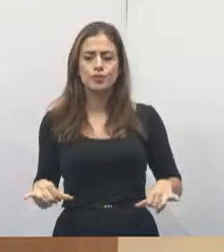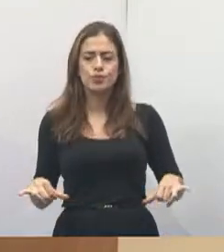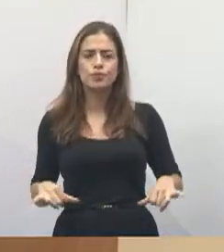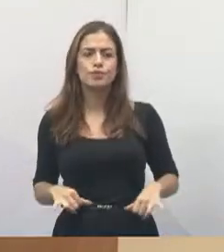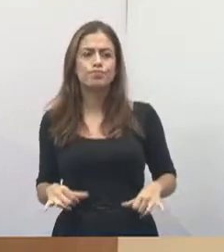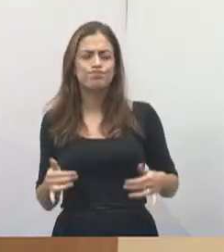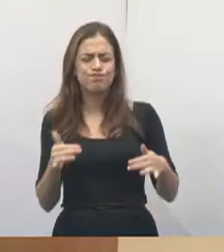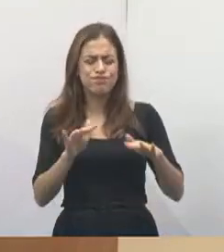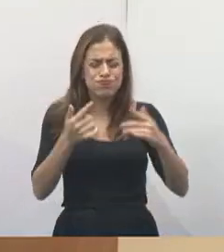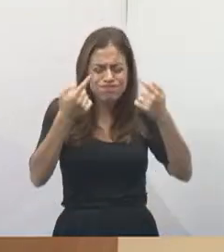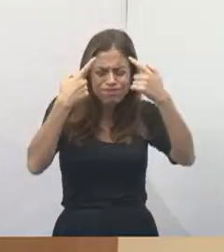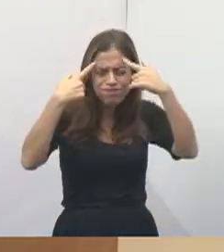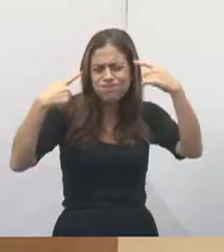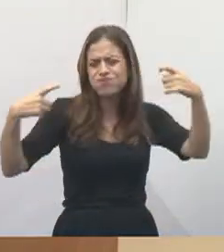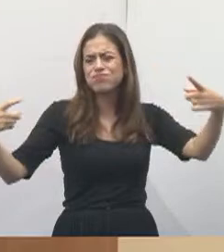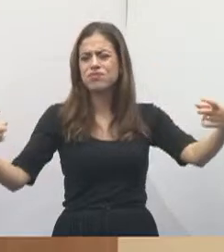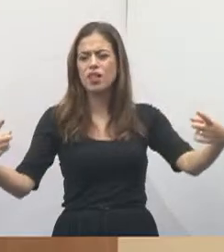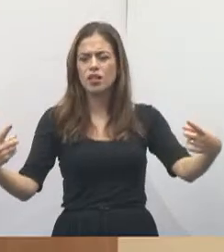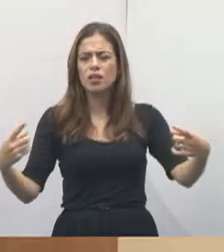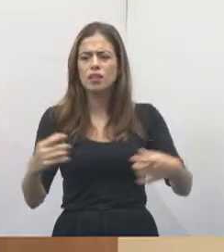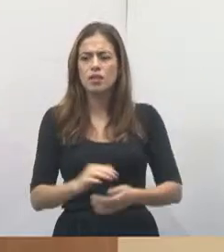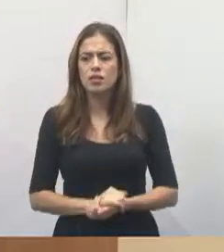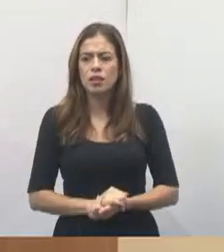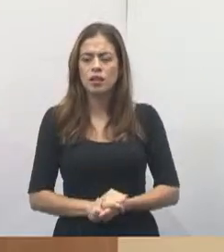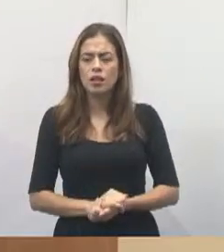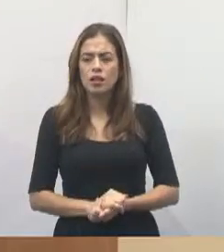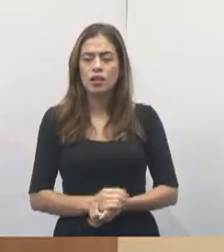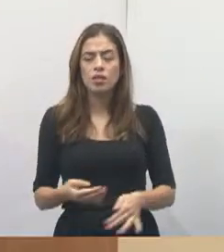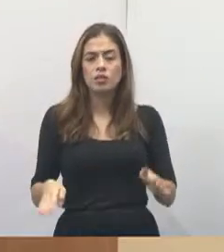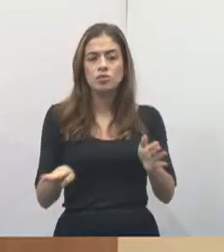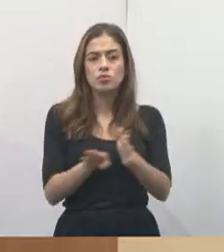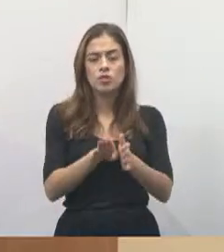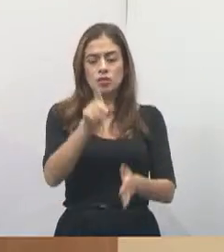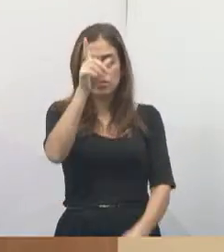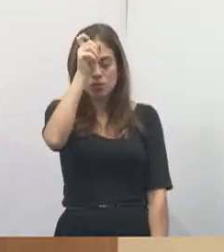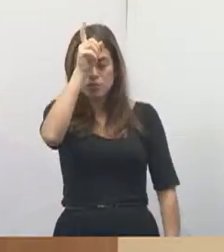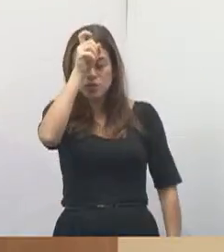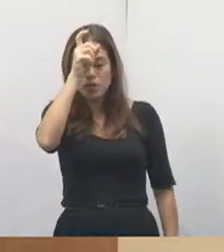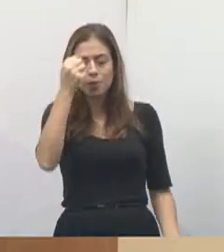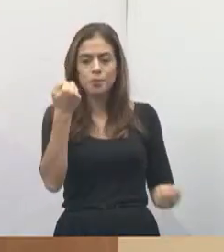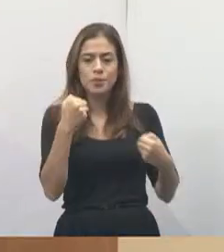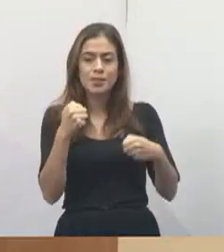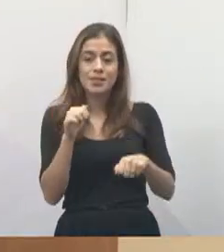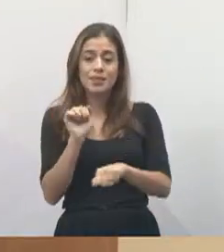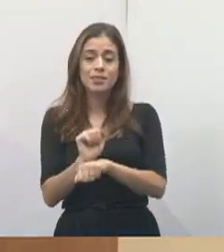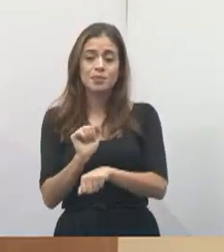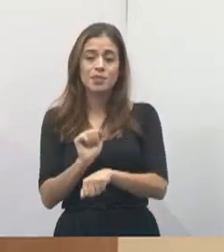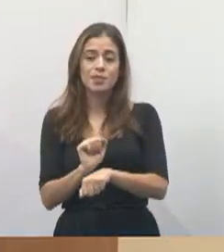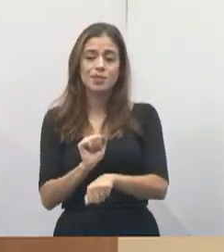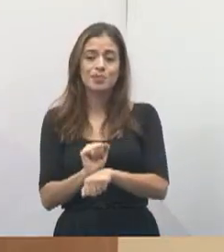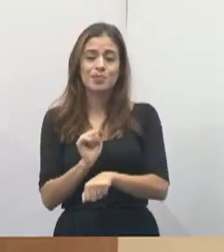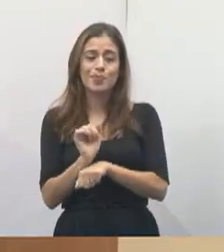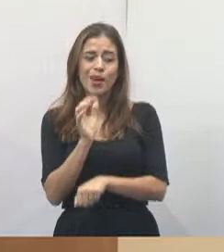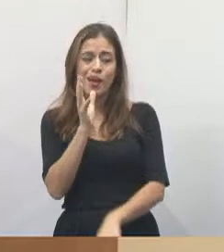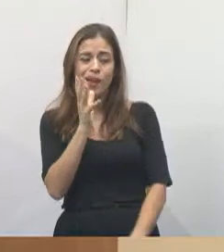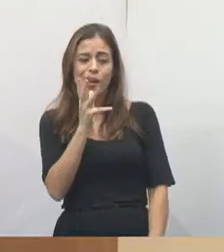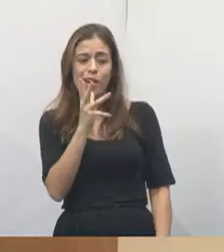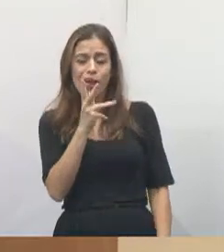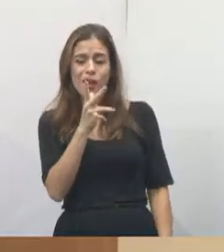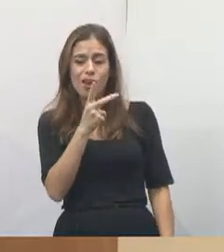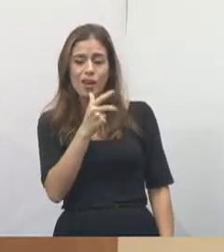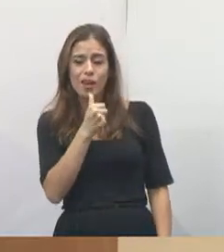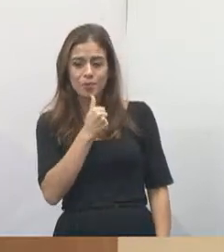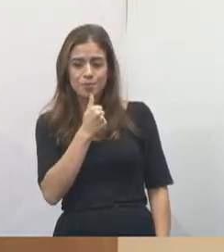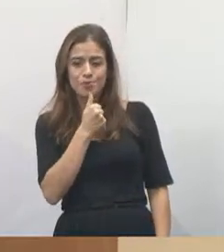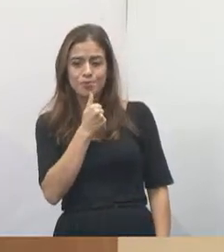está violentada, e quando ela chega num hospital, muitas vezes ela precisa ficar esperando por muito tempo para ser